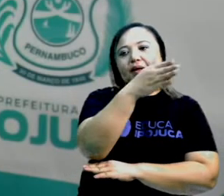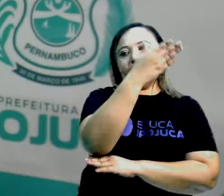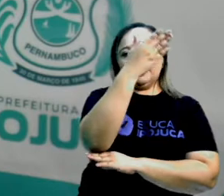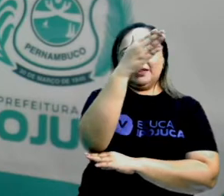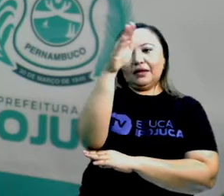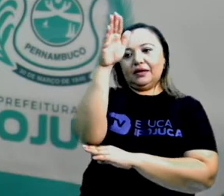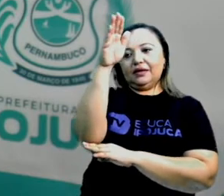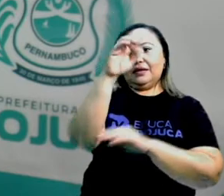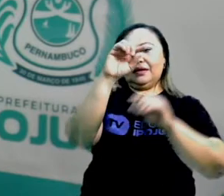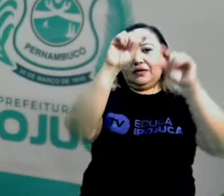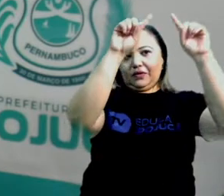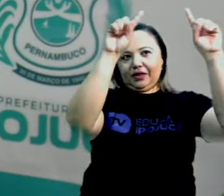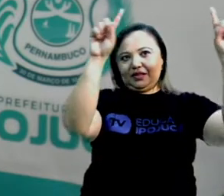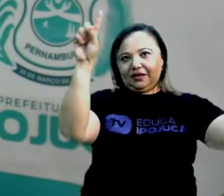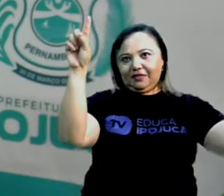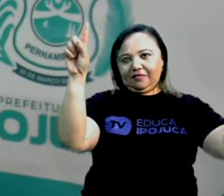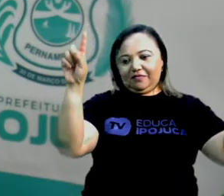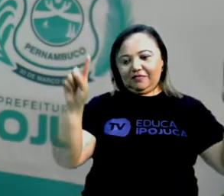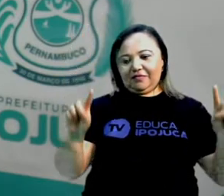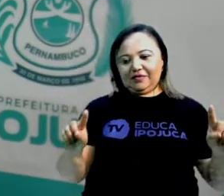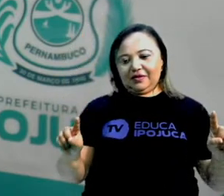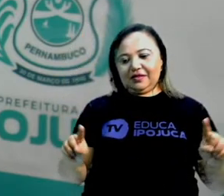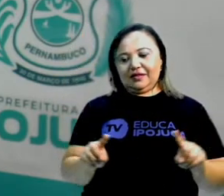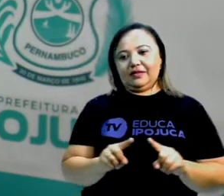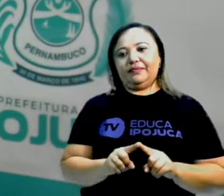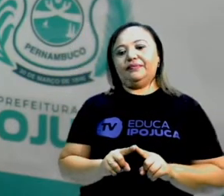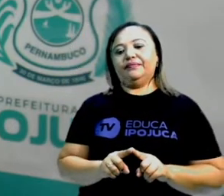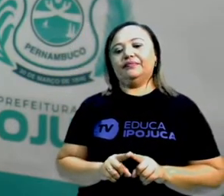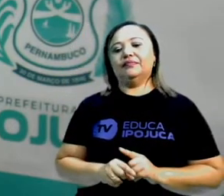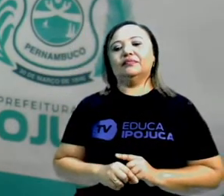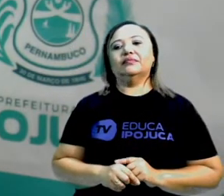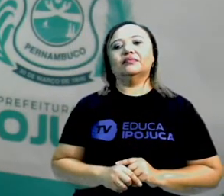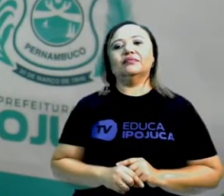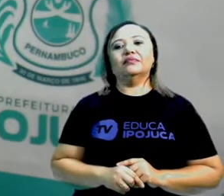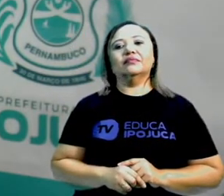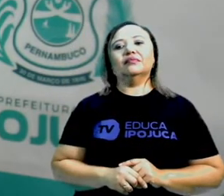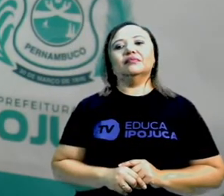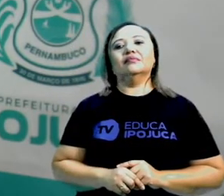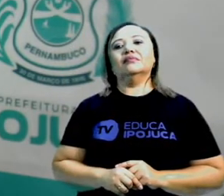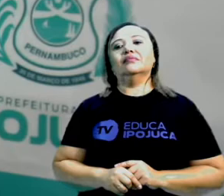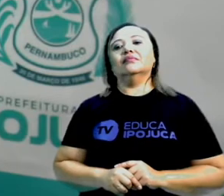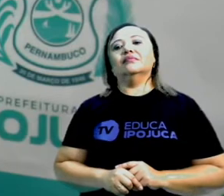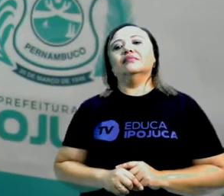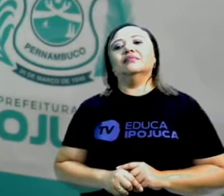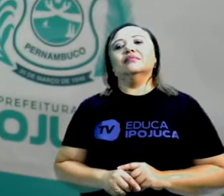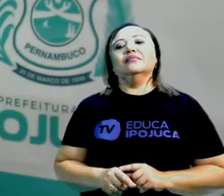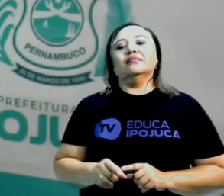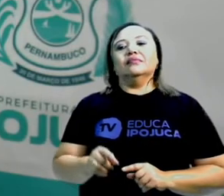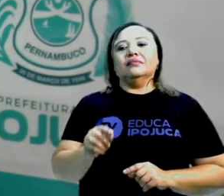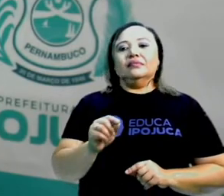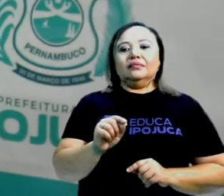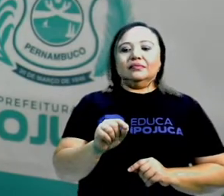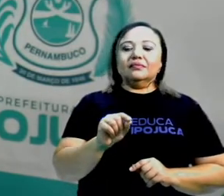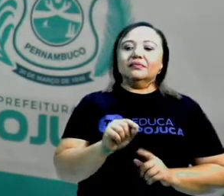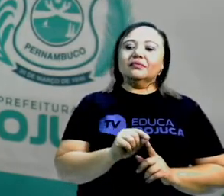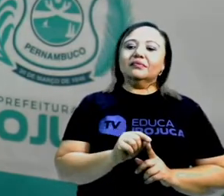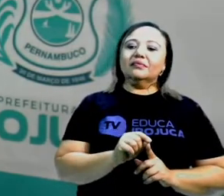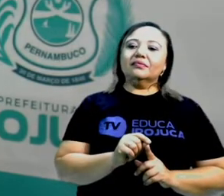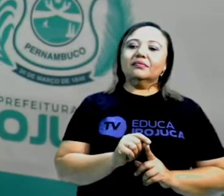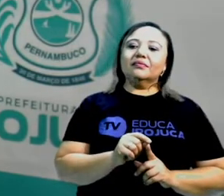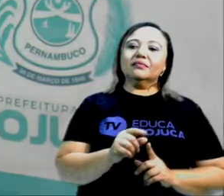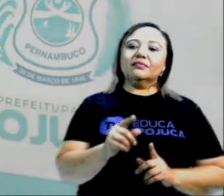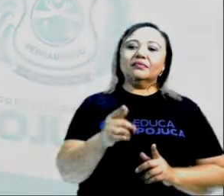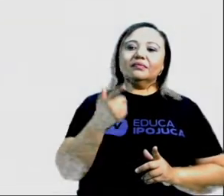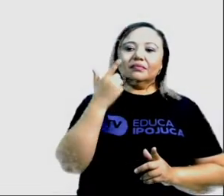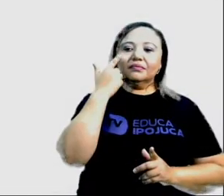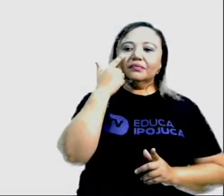quadrada, não. Né? Nós temos que saber que elas são retângulo, tá bom? Aí